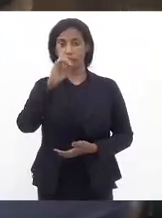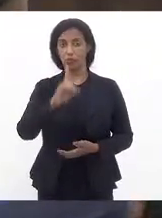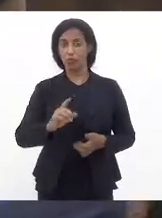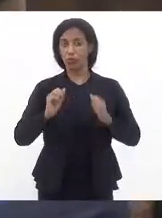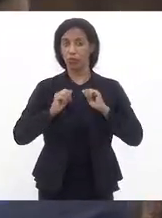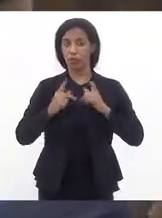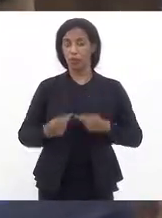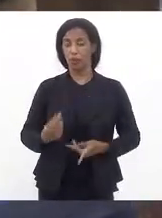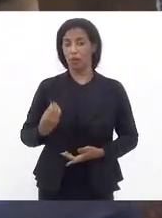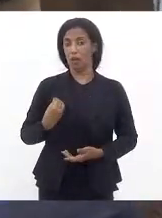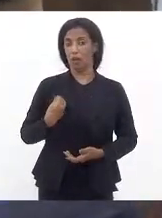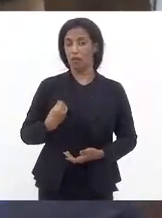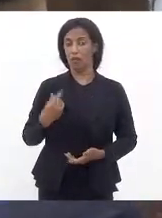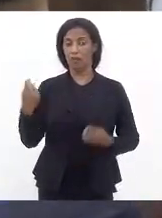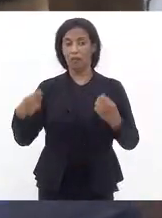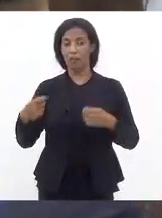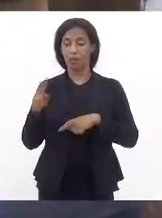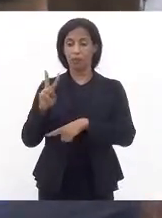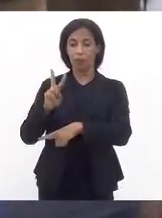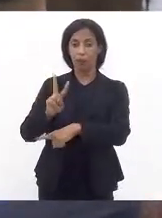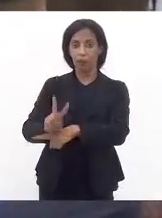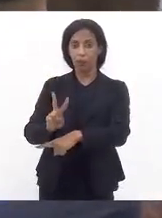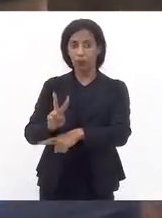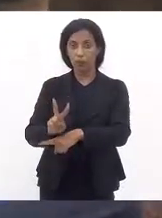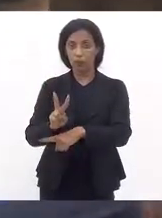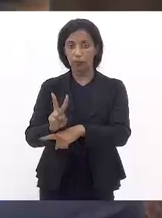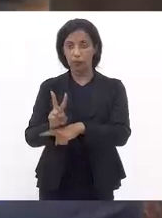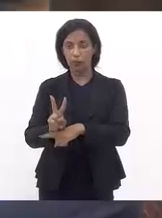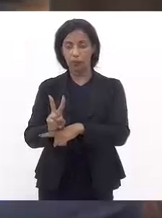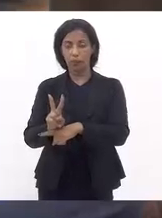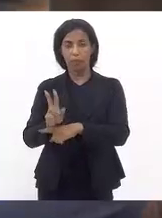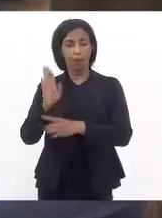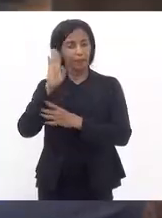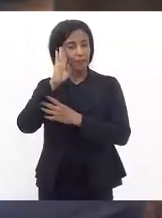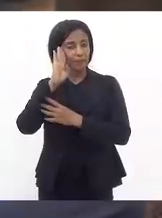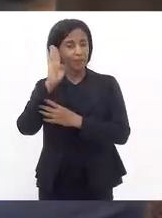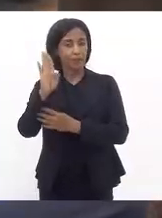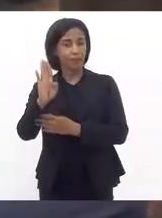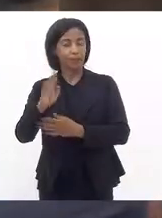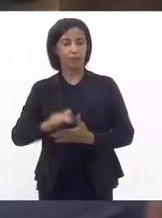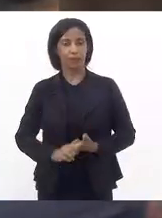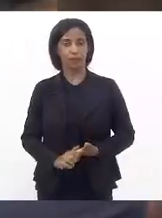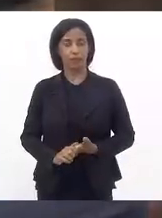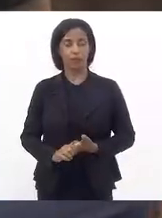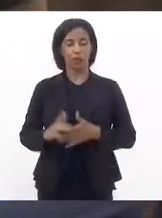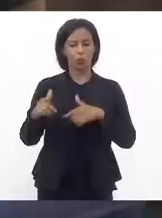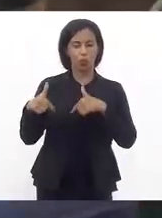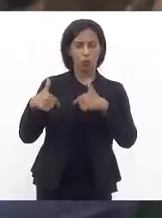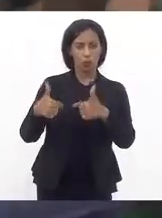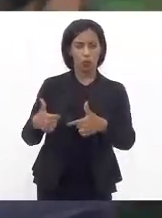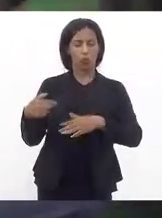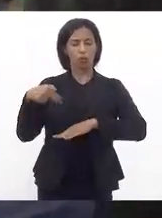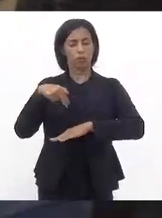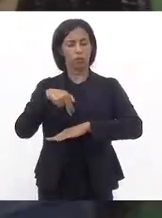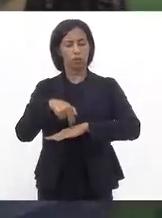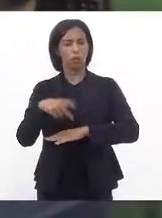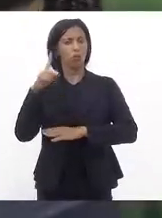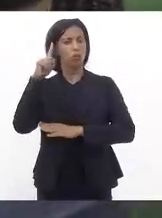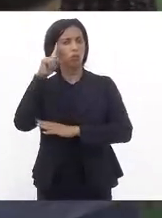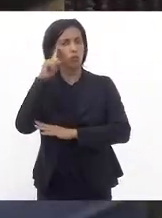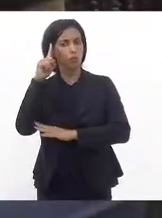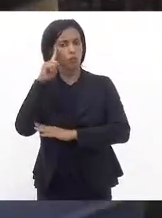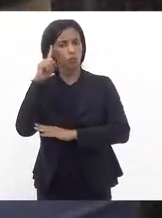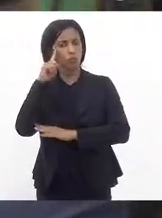humano à Vida é o direito que deve ser preservado impreterivelmente utilizo essa Tribuna